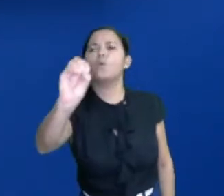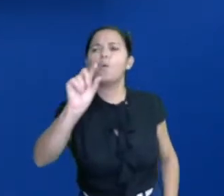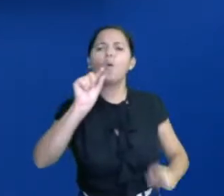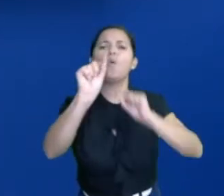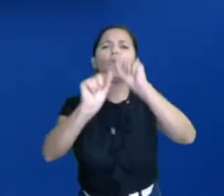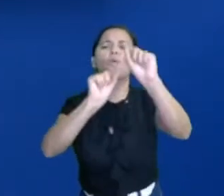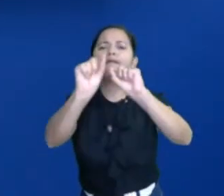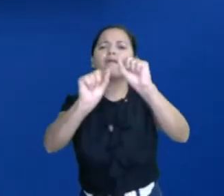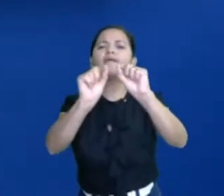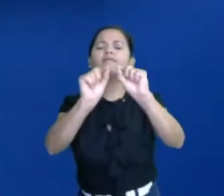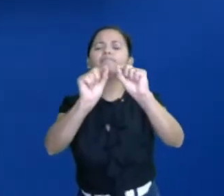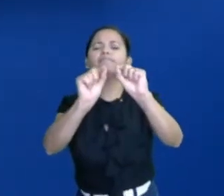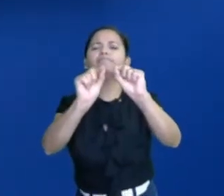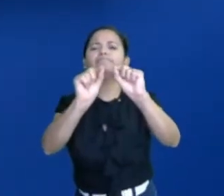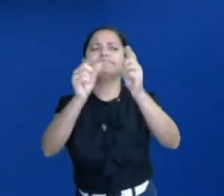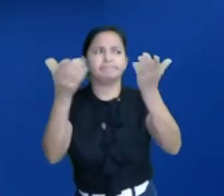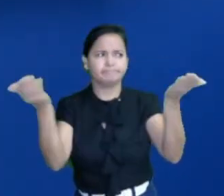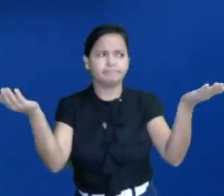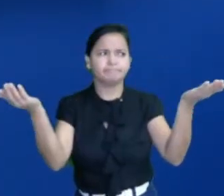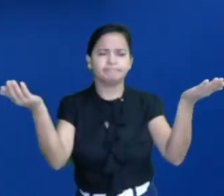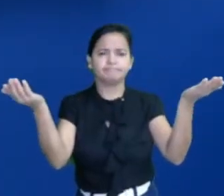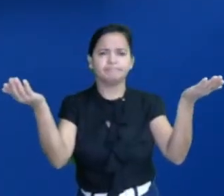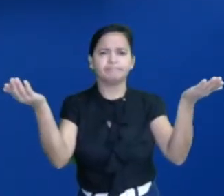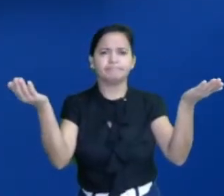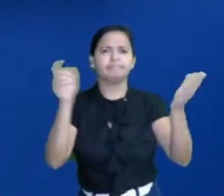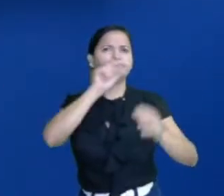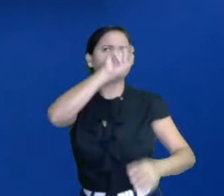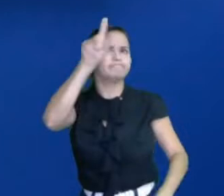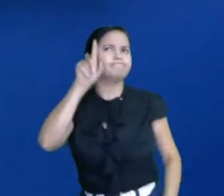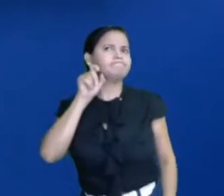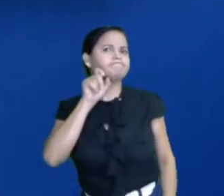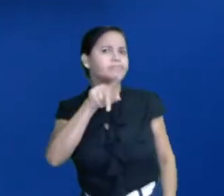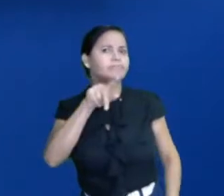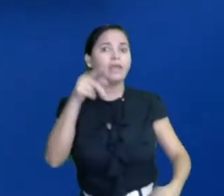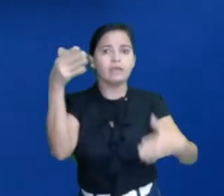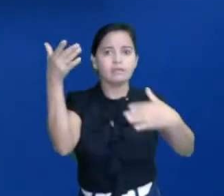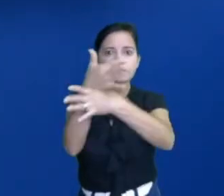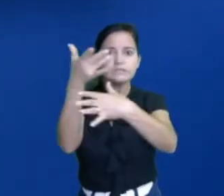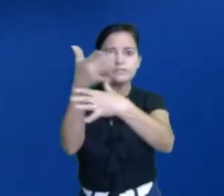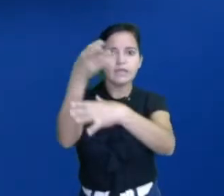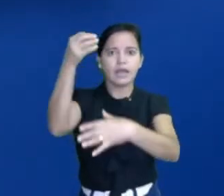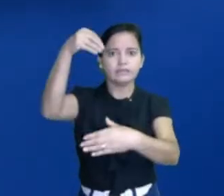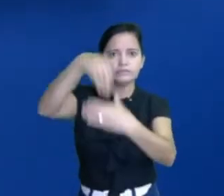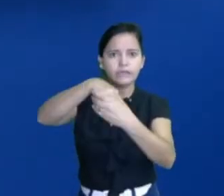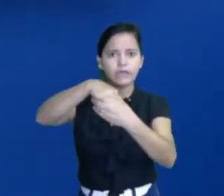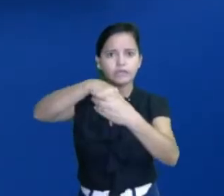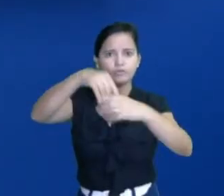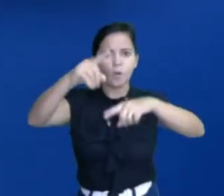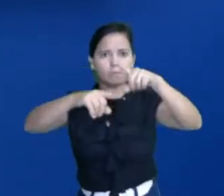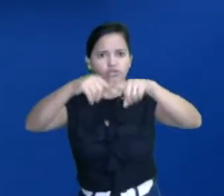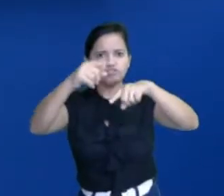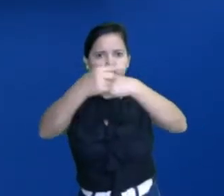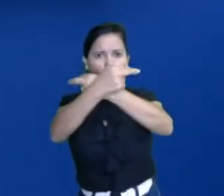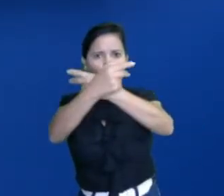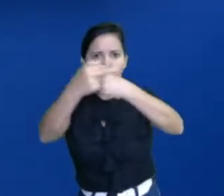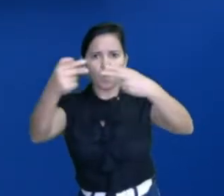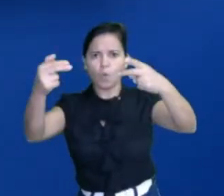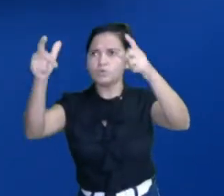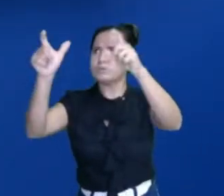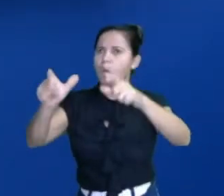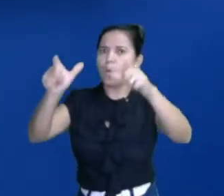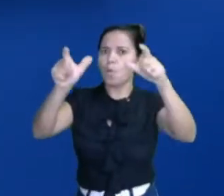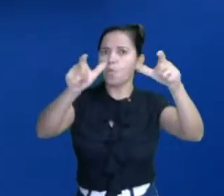patrimônio histórico? Tantas coisas que existem em nossa cidade, coisas e elementos e objetos e